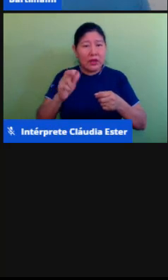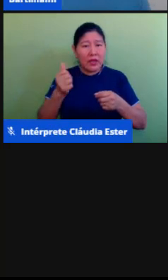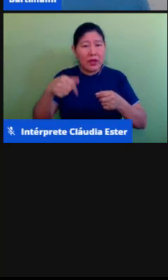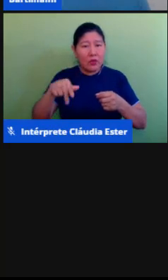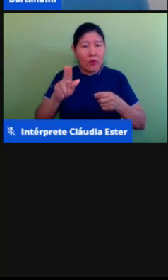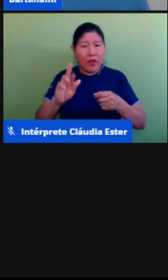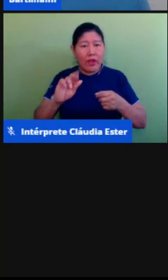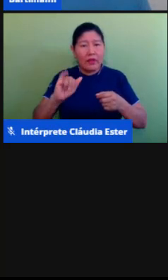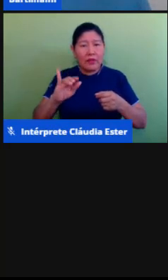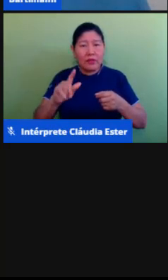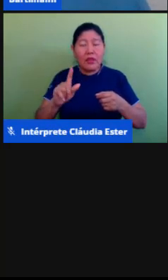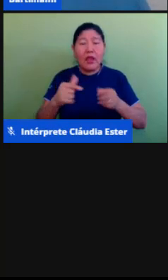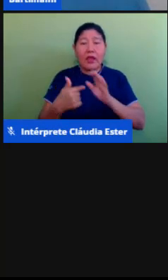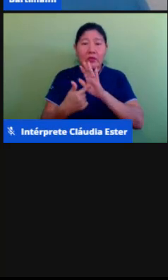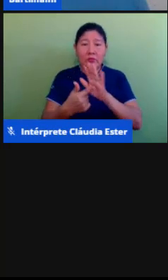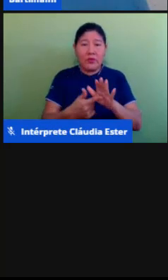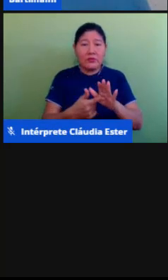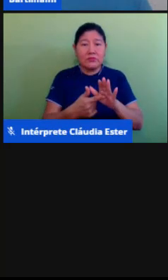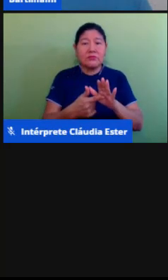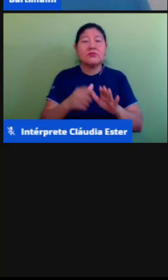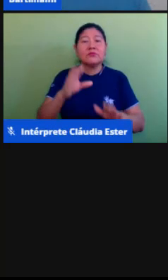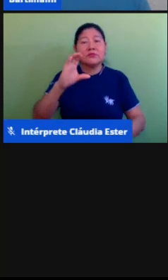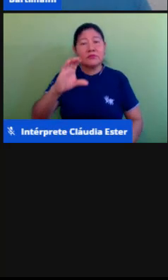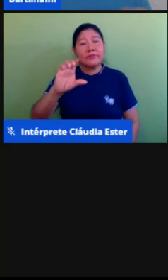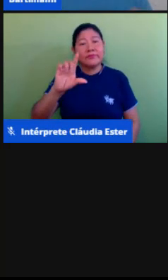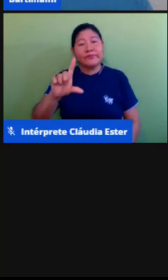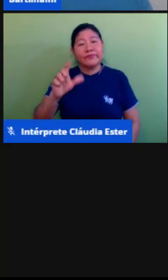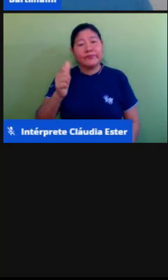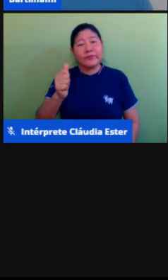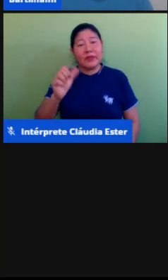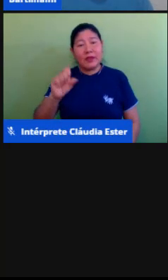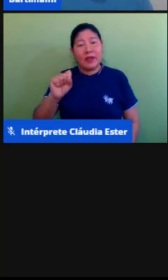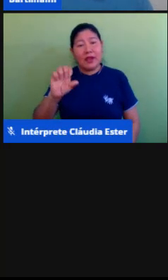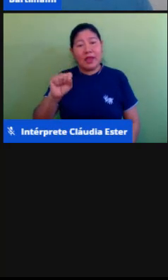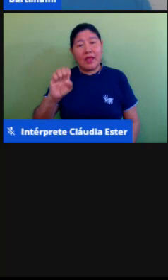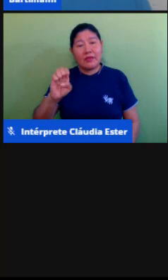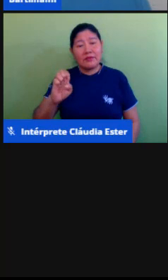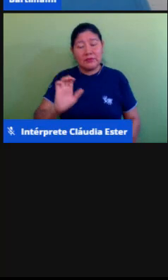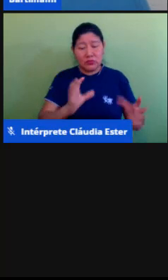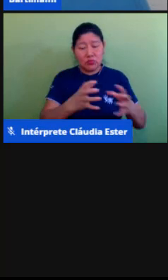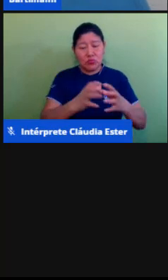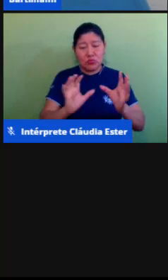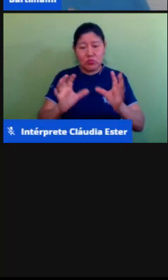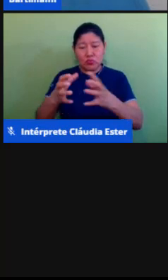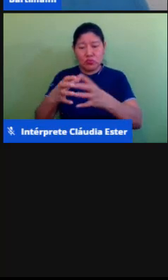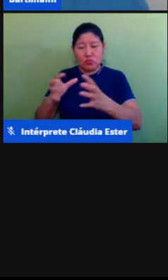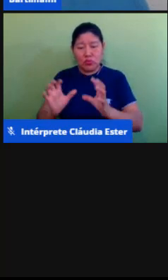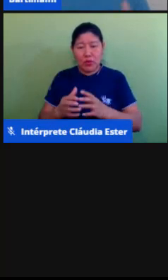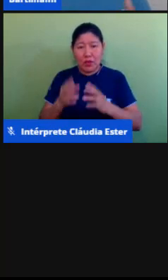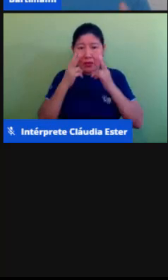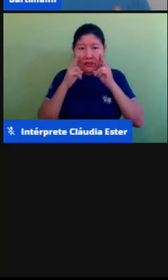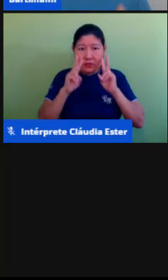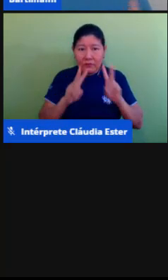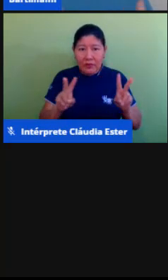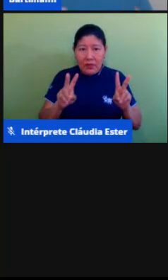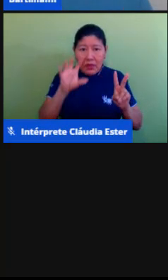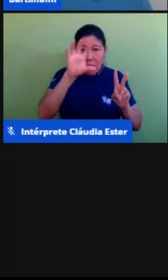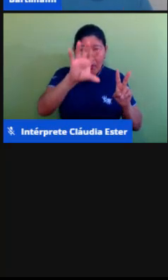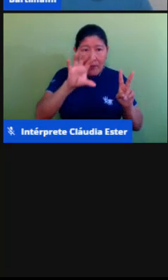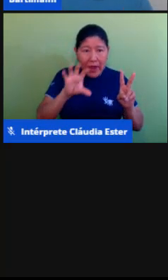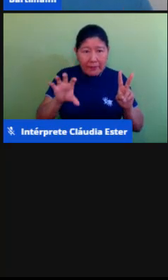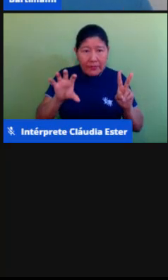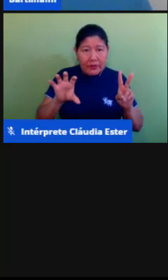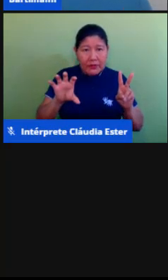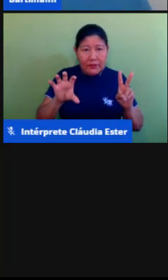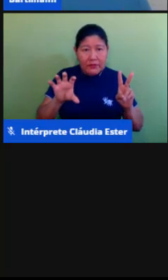que aqui com classes. E aqui você começa a perceber que a visualização do mapa, ela já se torna algo mais